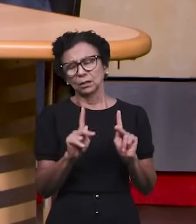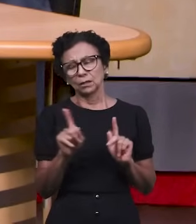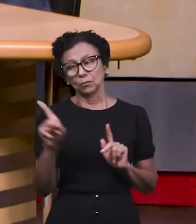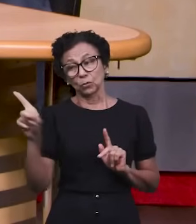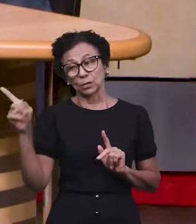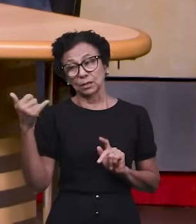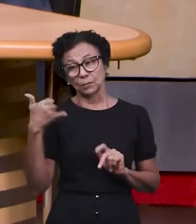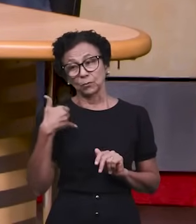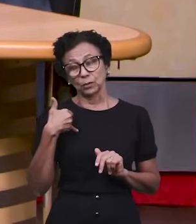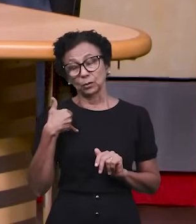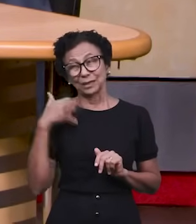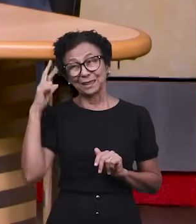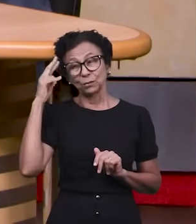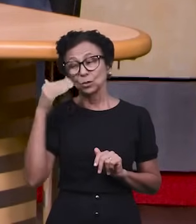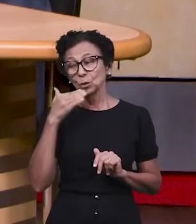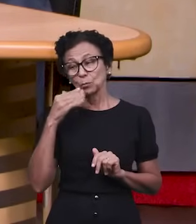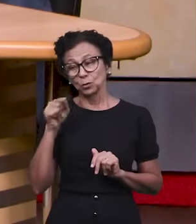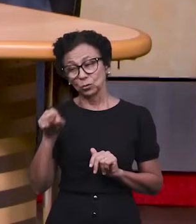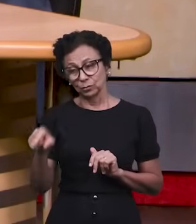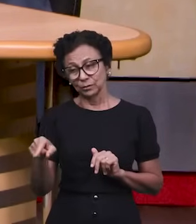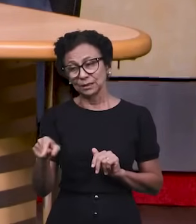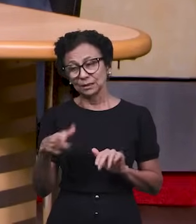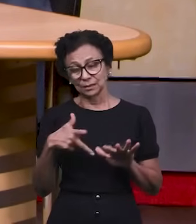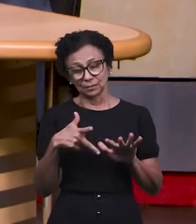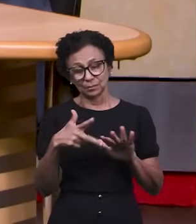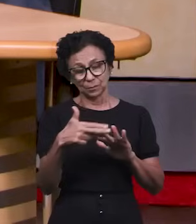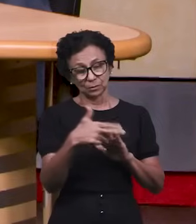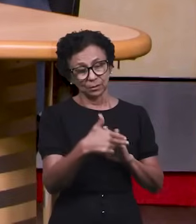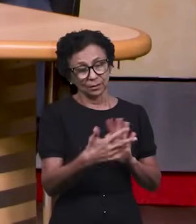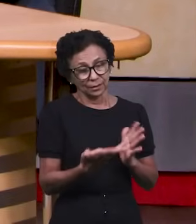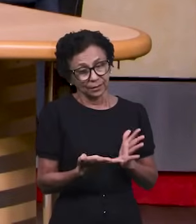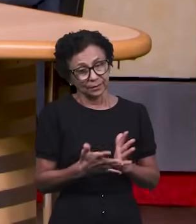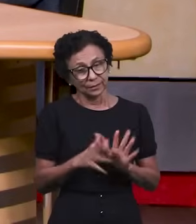caso o senhor requereu de você. É diferente.